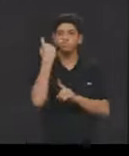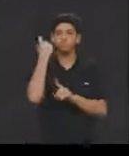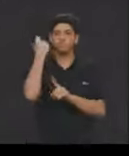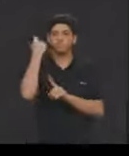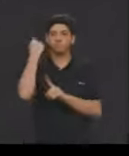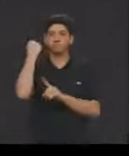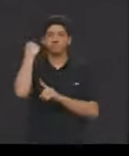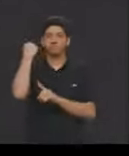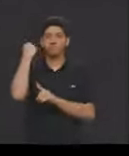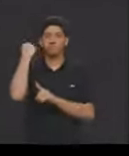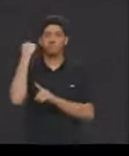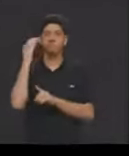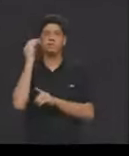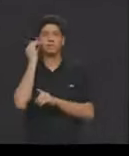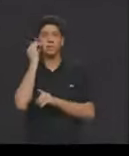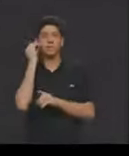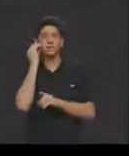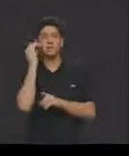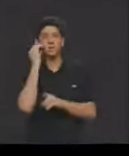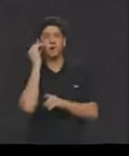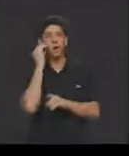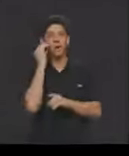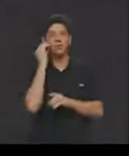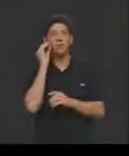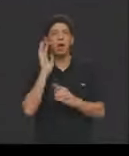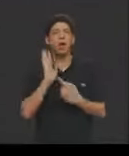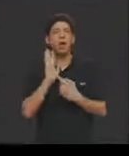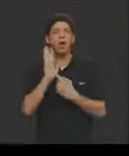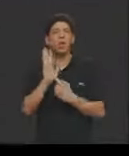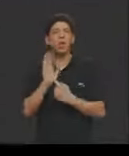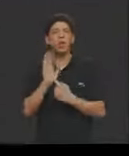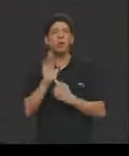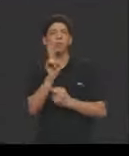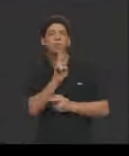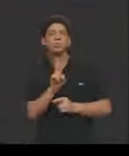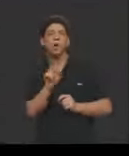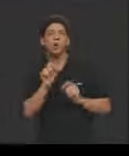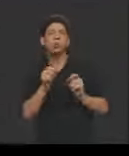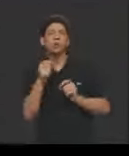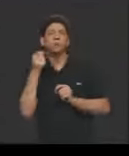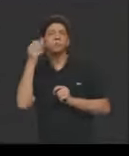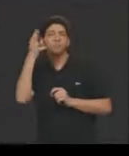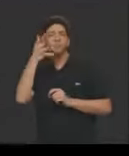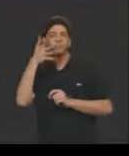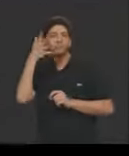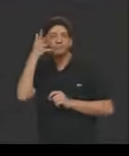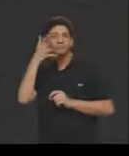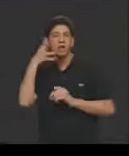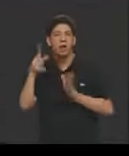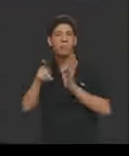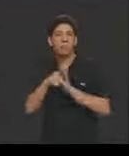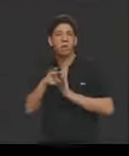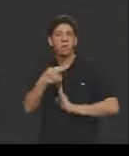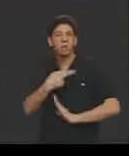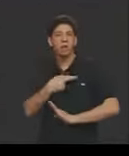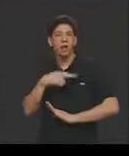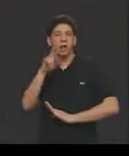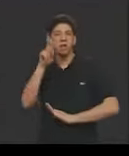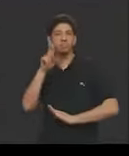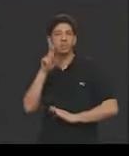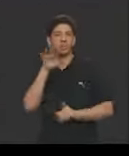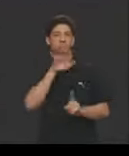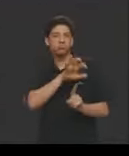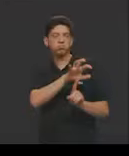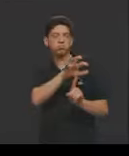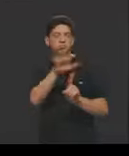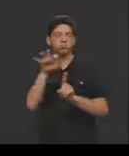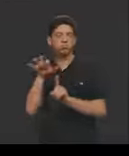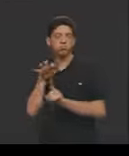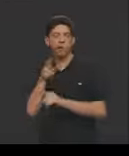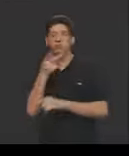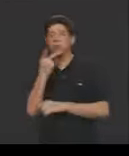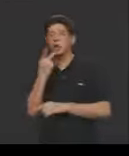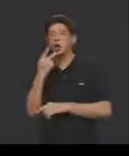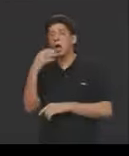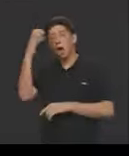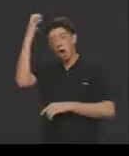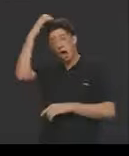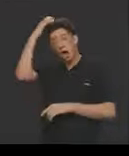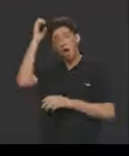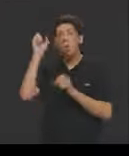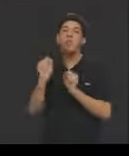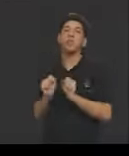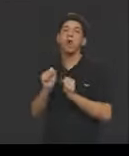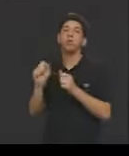esse espaço é fazendo Tentando utilizar uns cursos inclusive religioso e as pessoas falavam o rei pode fazer o que ele quiser